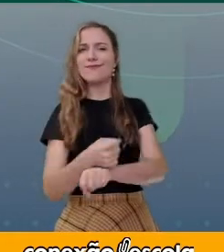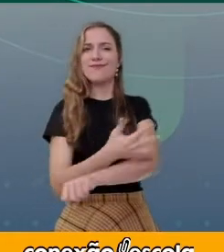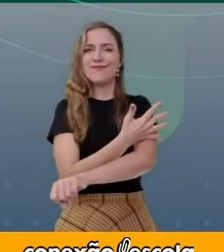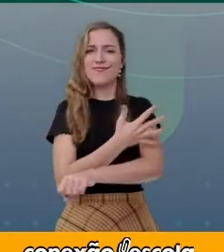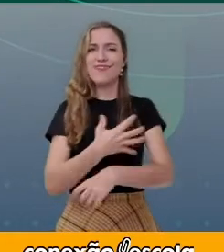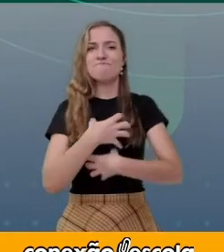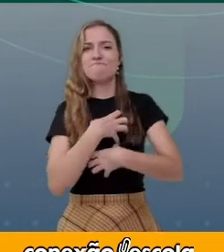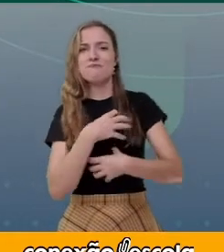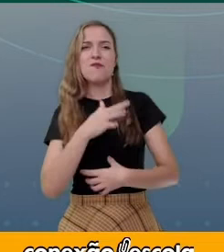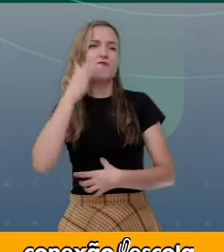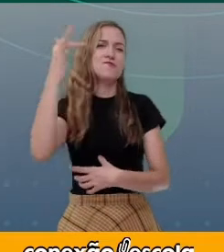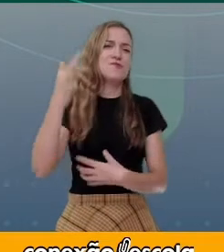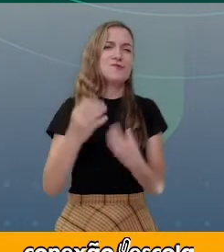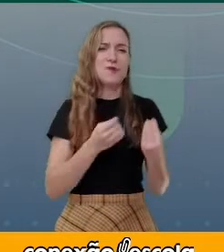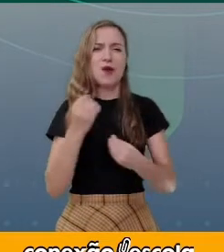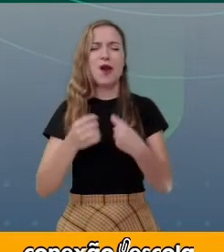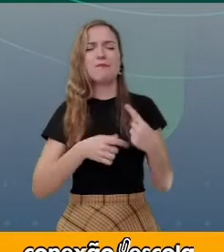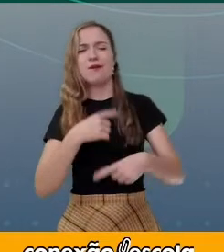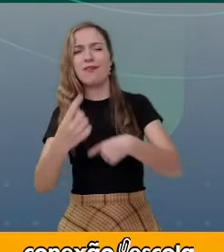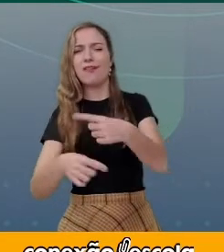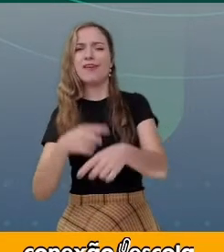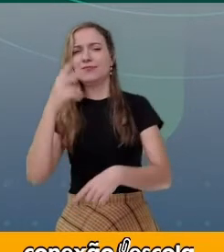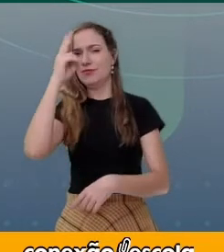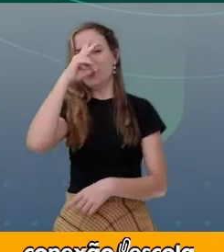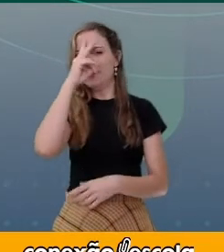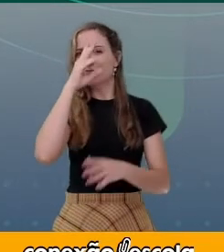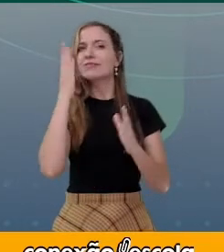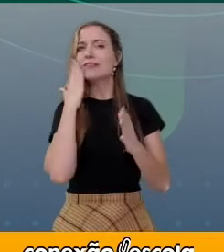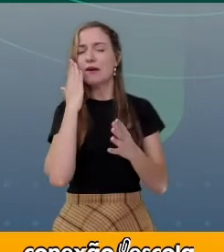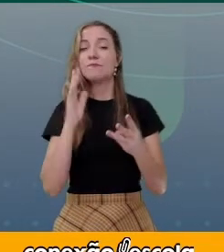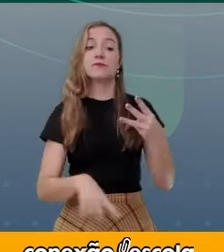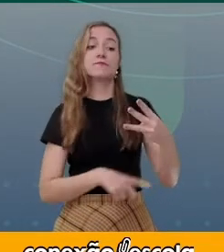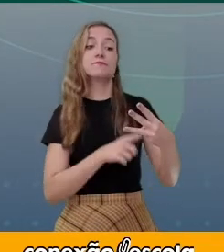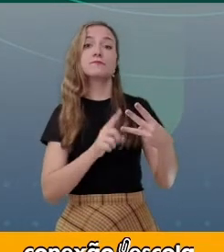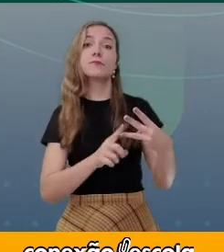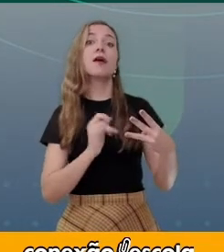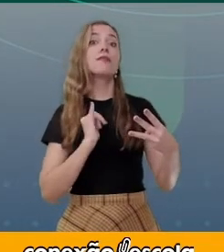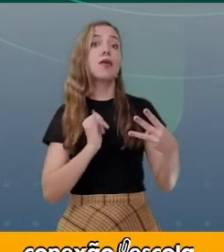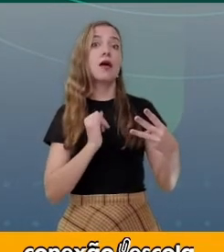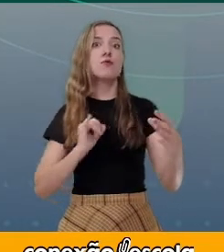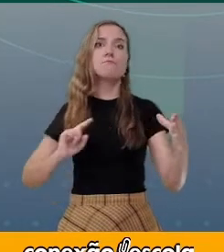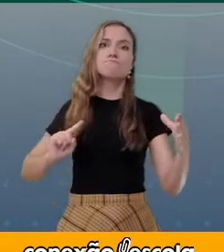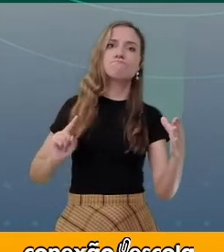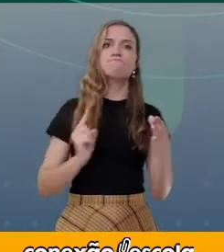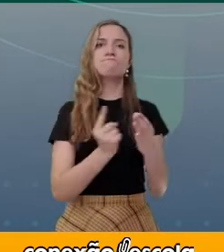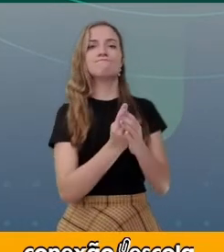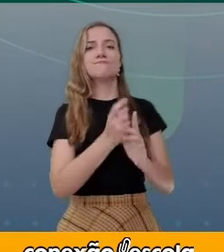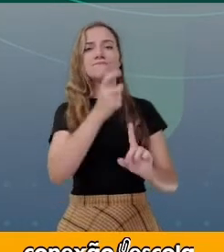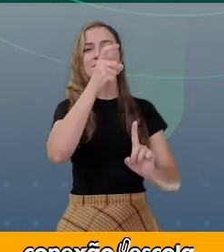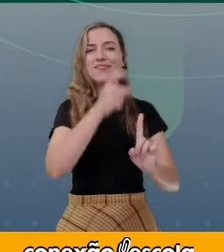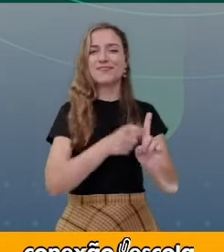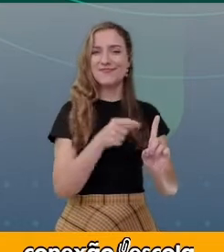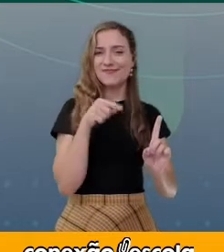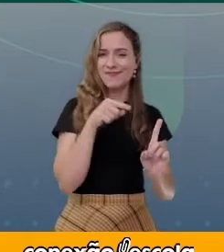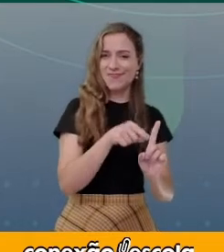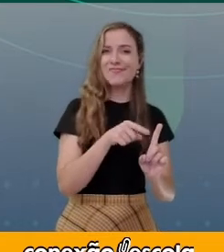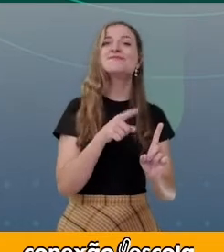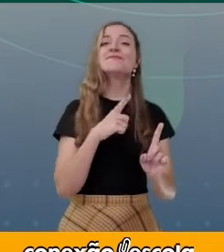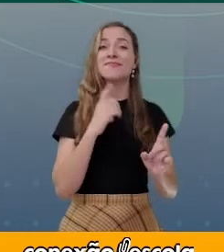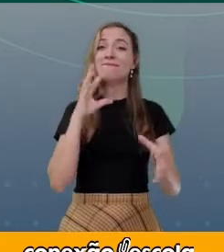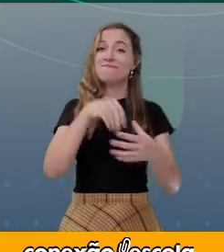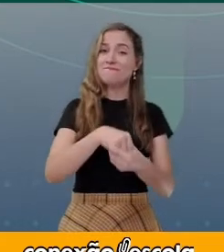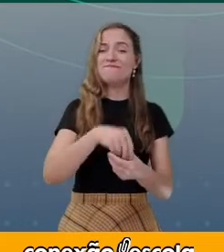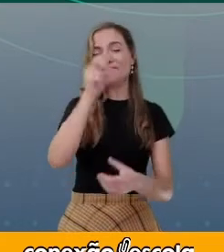sobre o futuro sobre o desenrolar da história e temos o narrador personagem aquele que